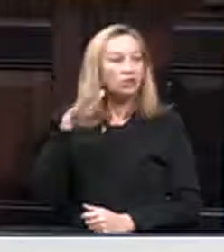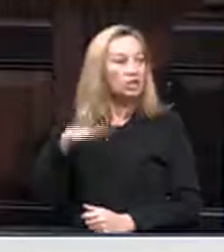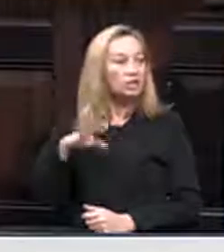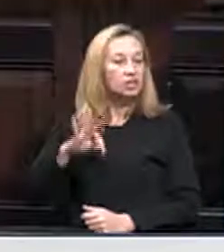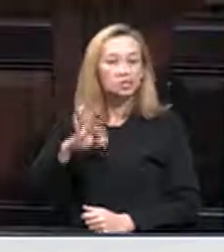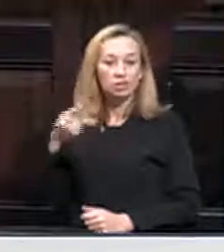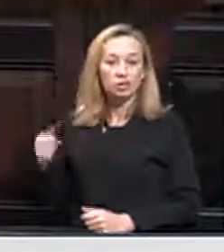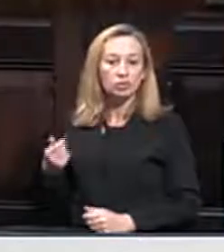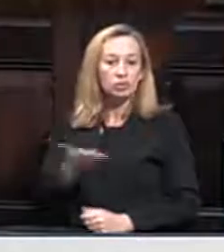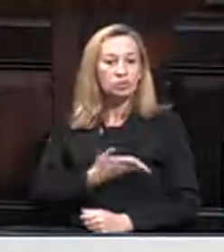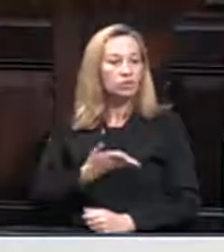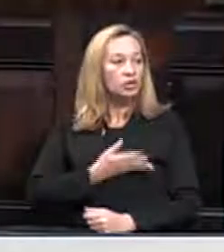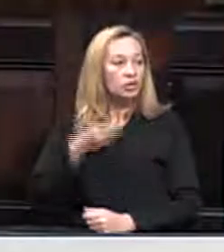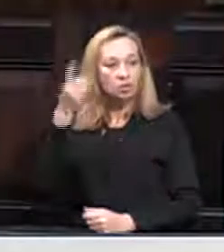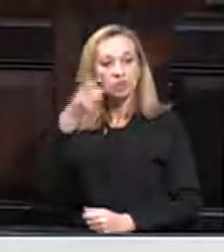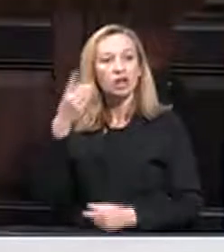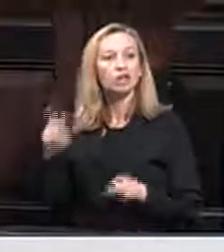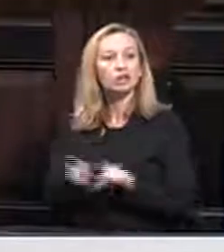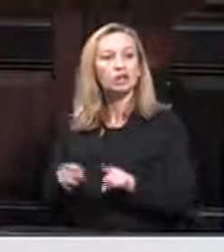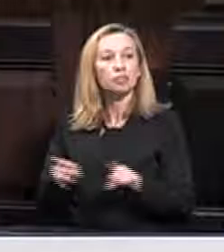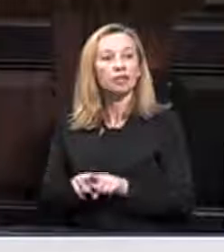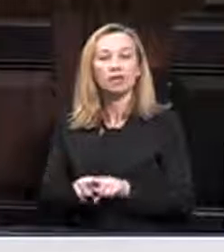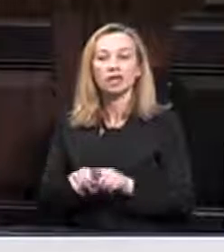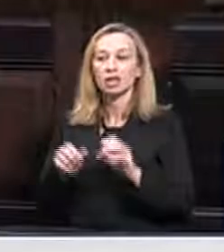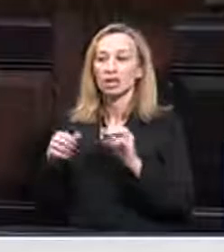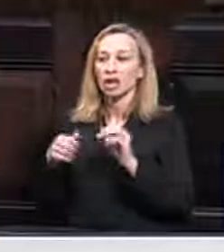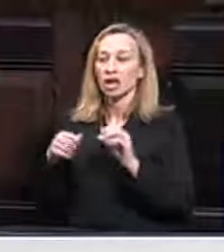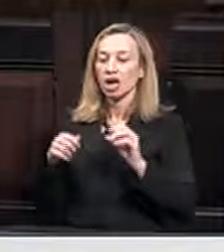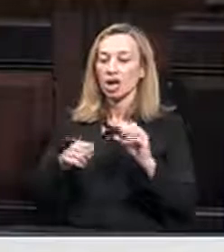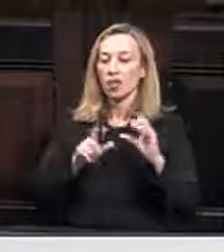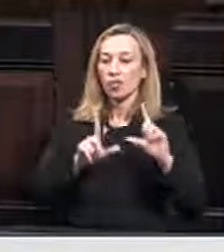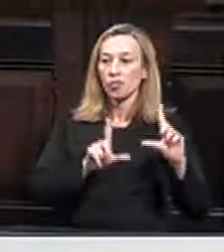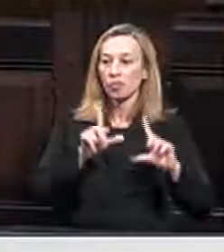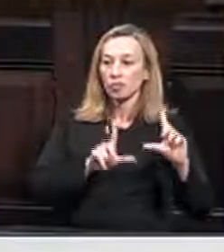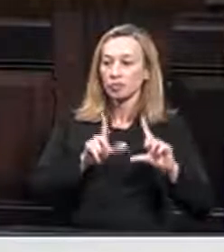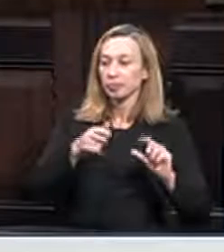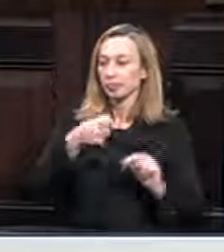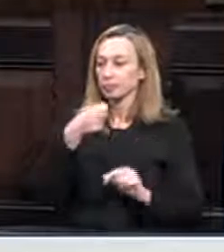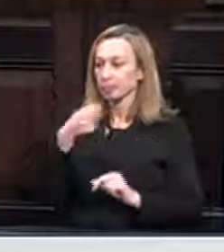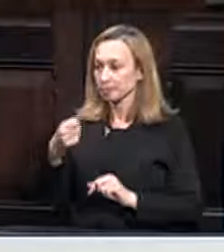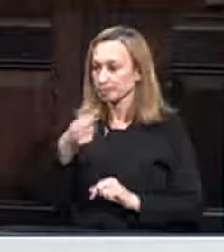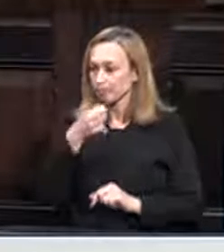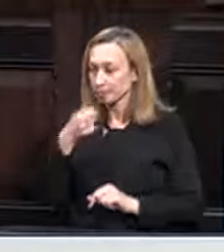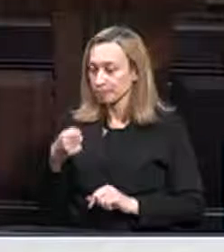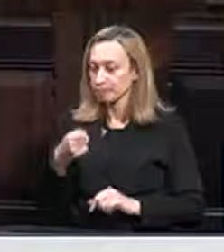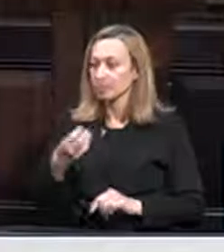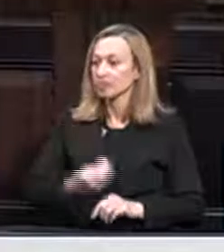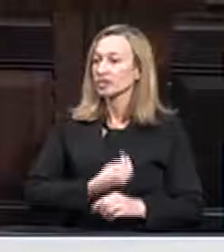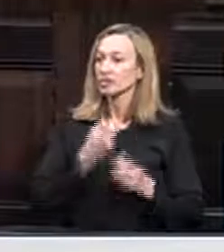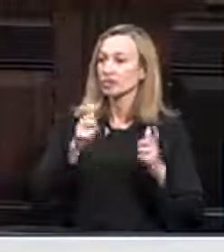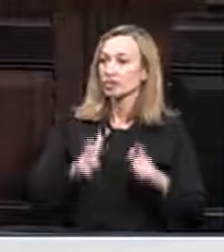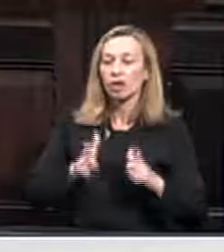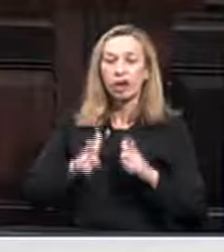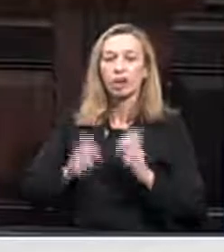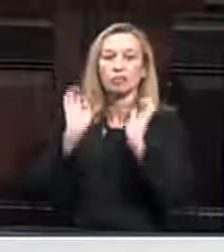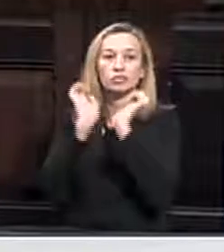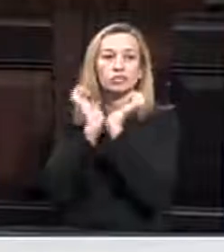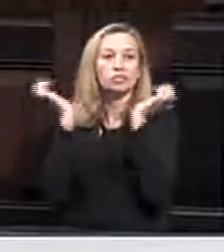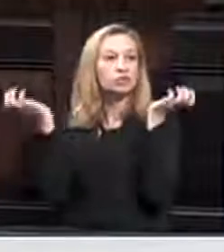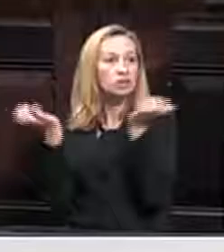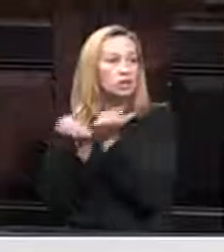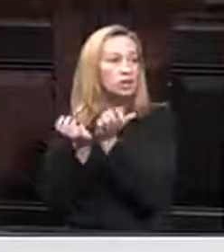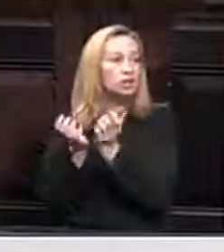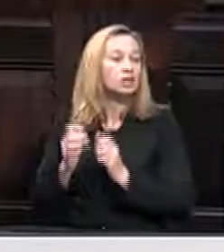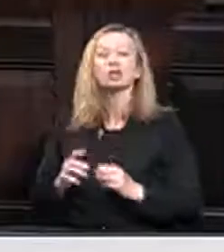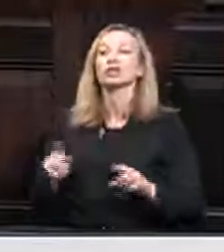presentes, funcionários, imprensa, companheiros e companheiras que ocupam as dependências da galeria, aqueles que